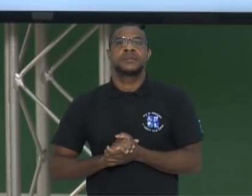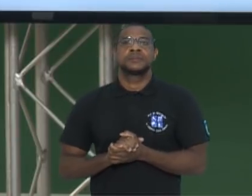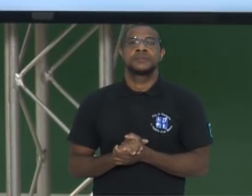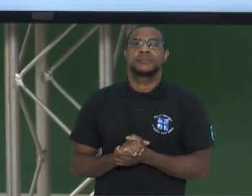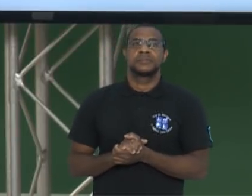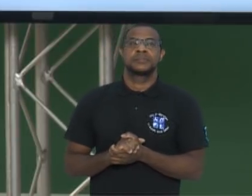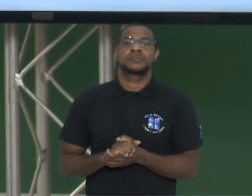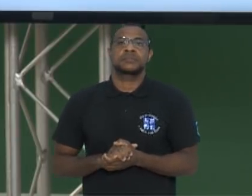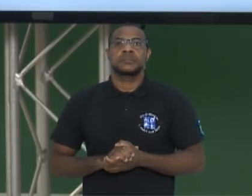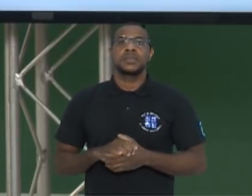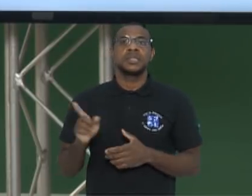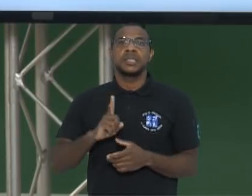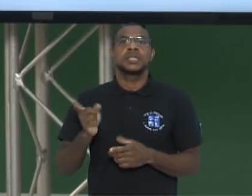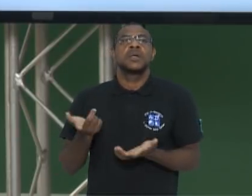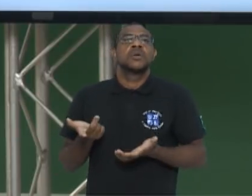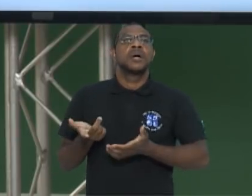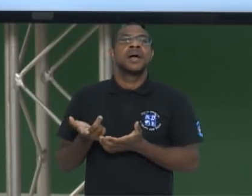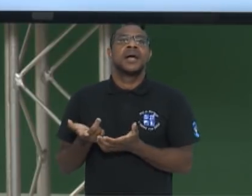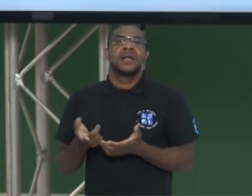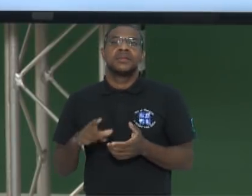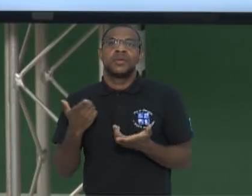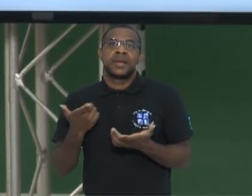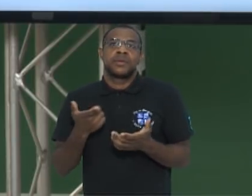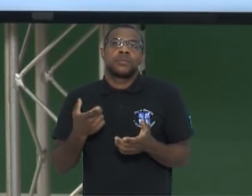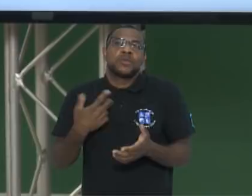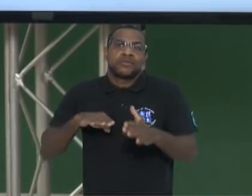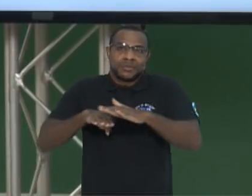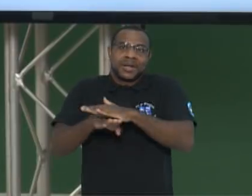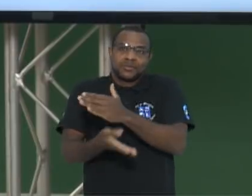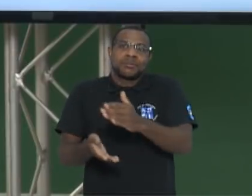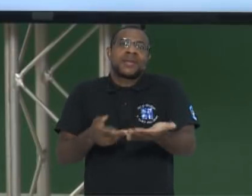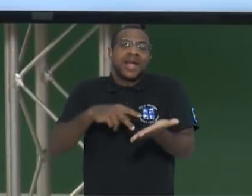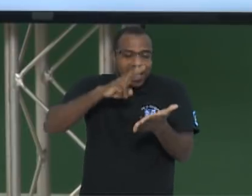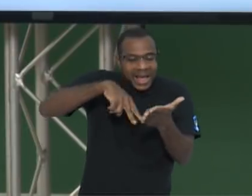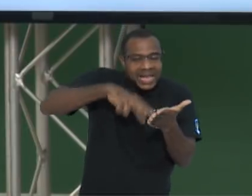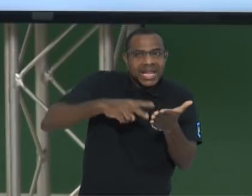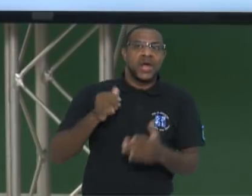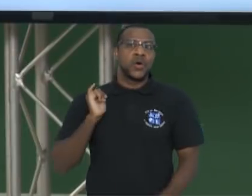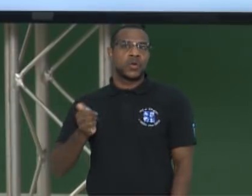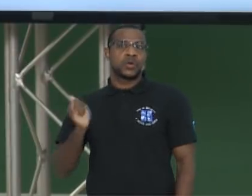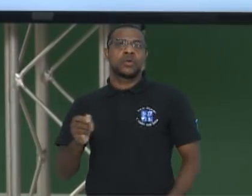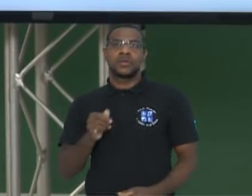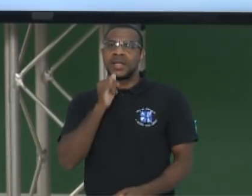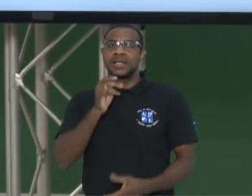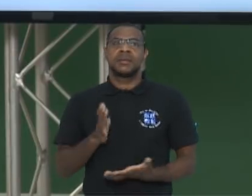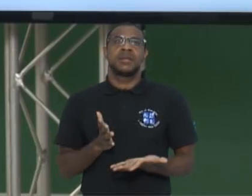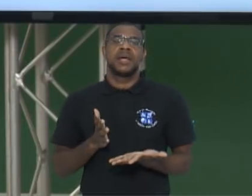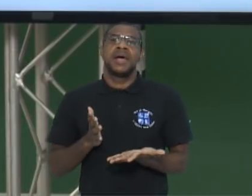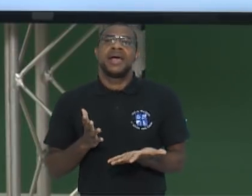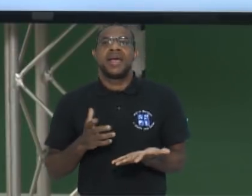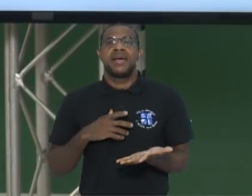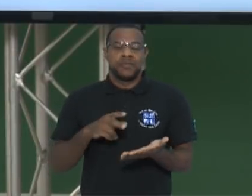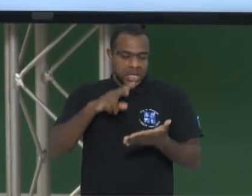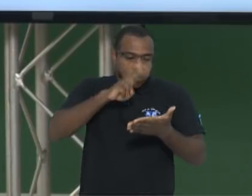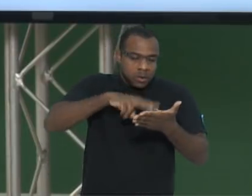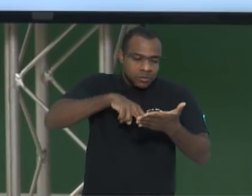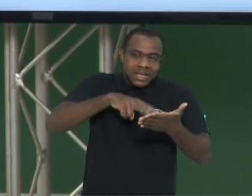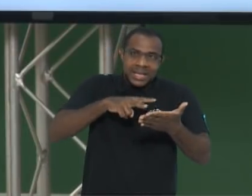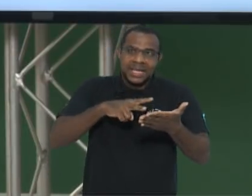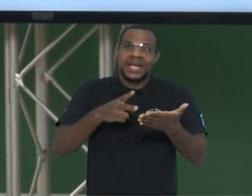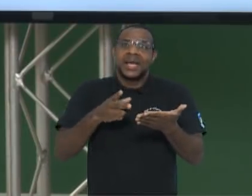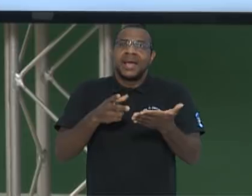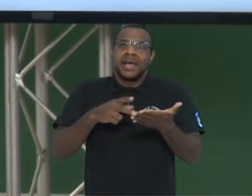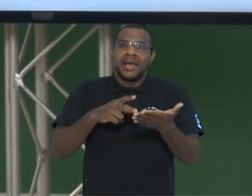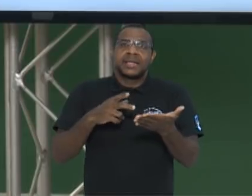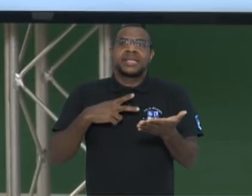nós estamos habituados a ler nos contos. Né? Então, às vezes, você pega um conto que os fatos aconteceram de manhã, de tarde